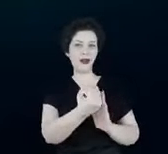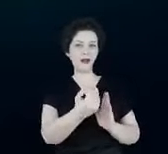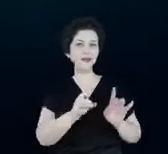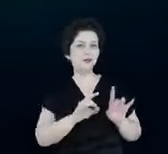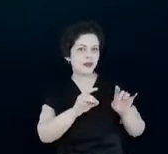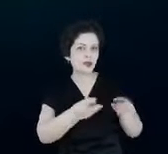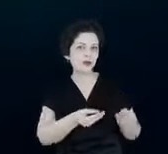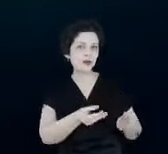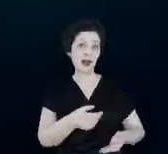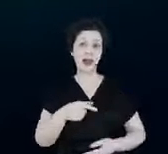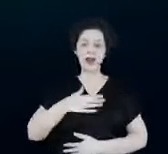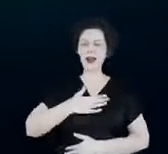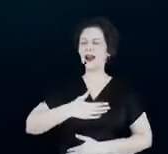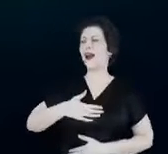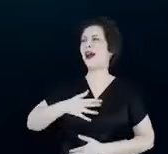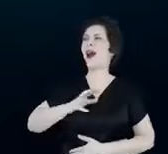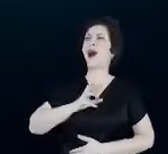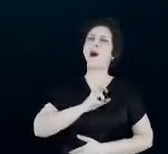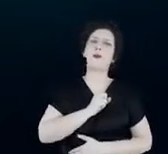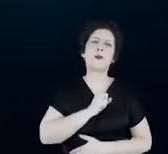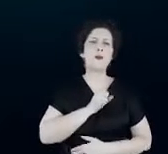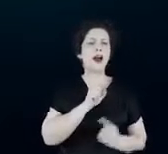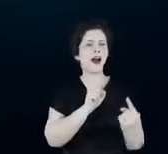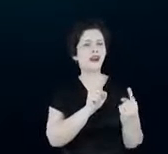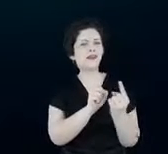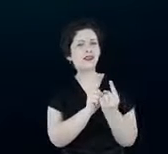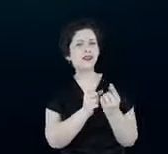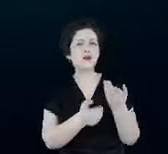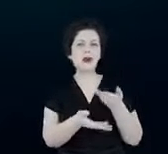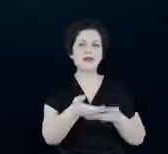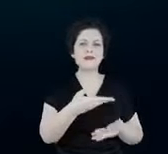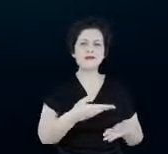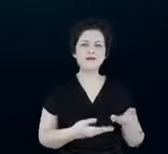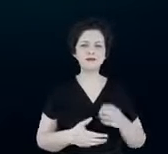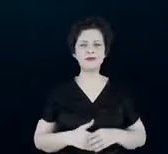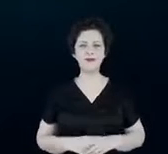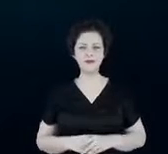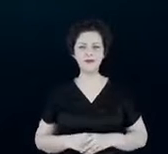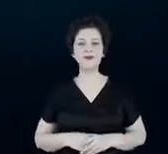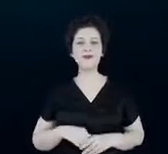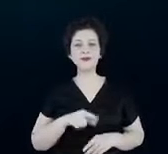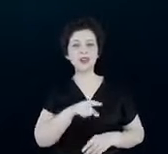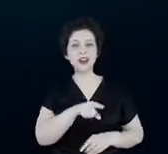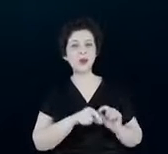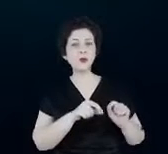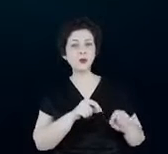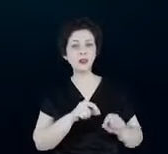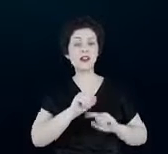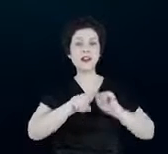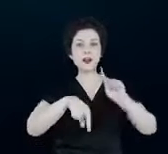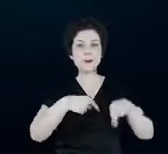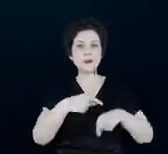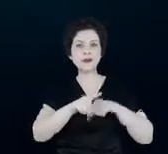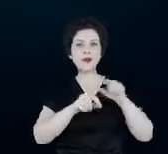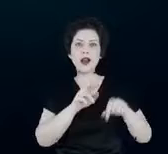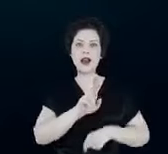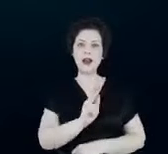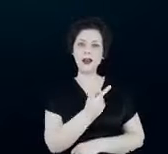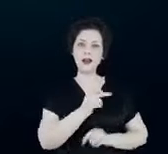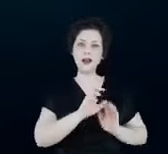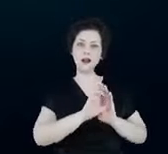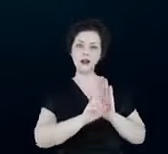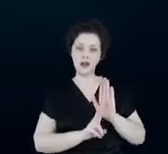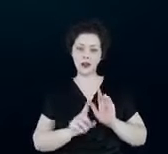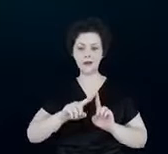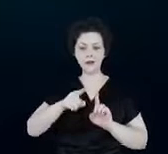Pamela gostou tanto né Desse dessa experiência tal foi ela prestou processo seletivo por nubank passou mesmo estando